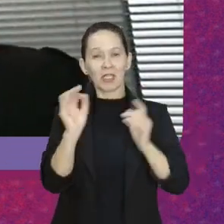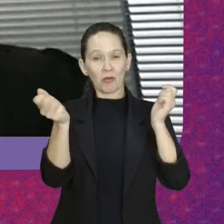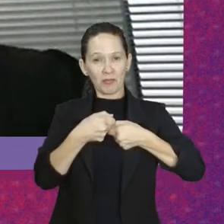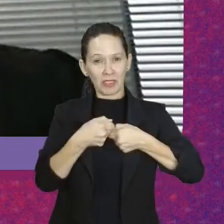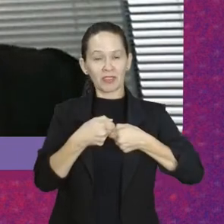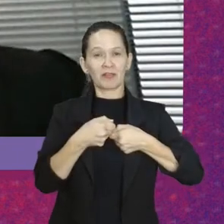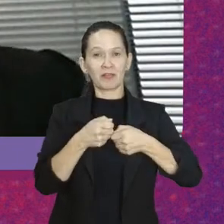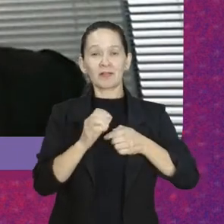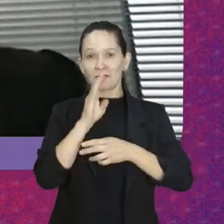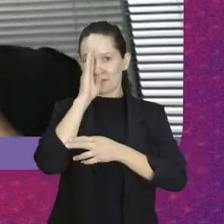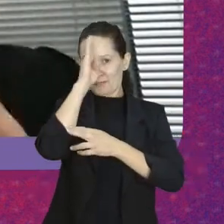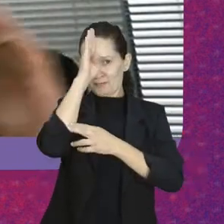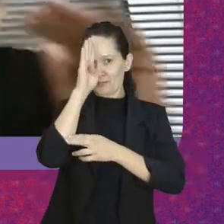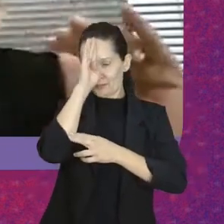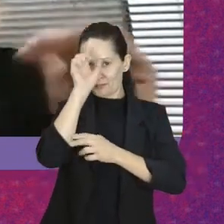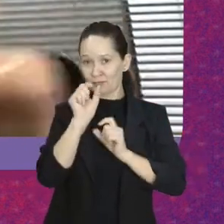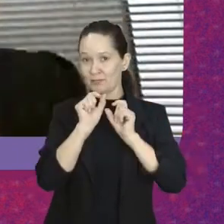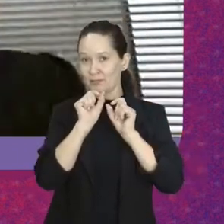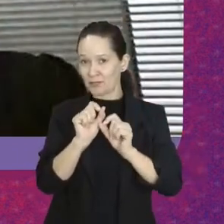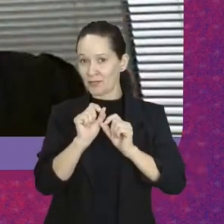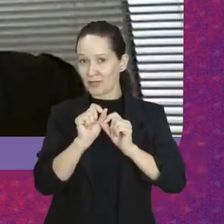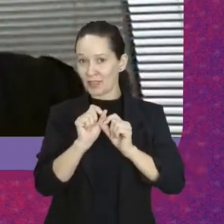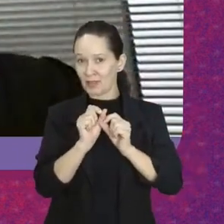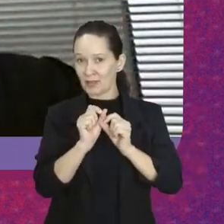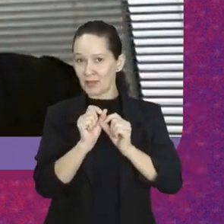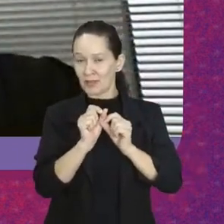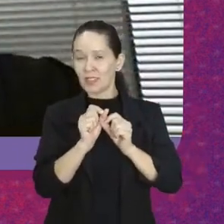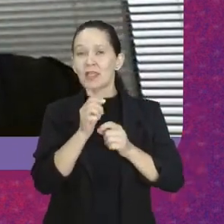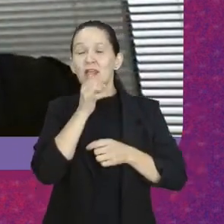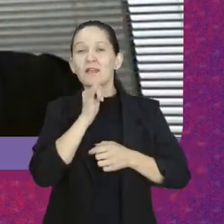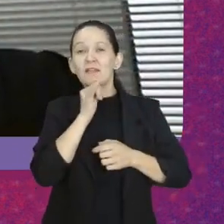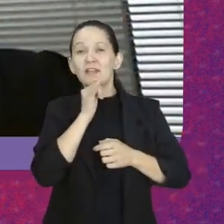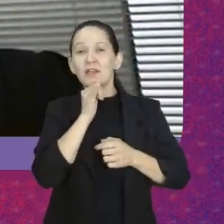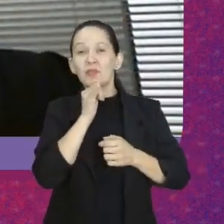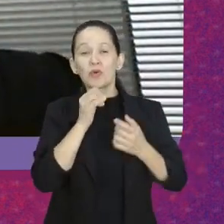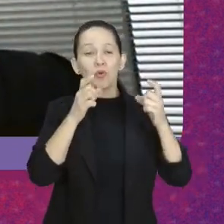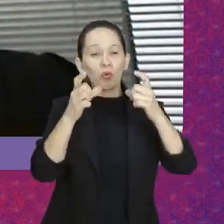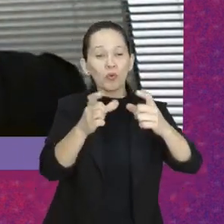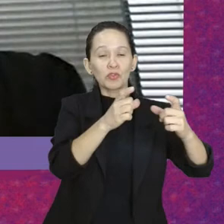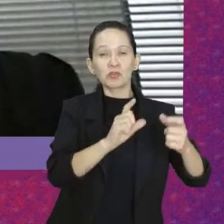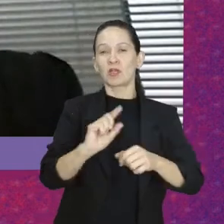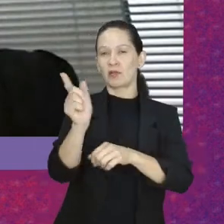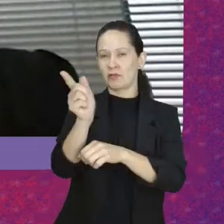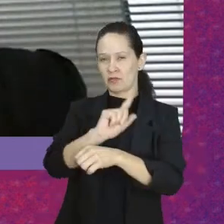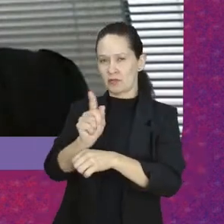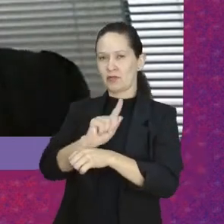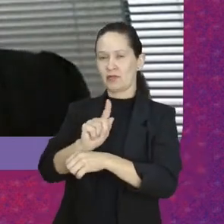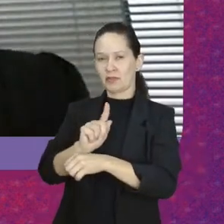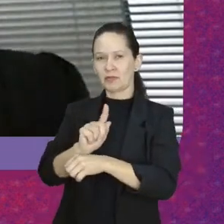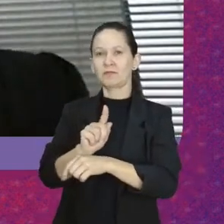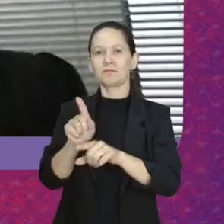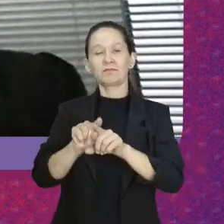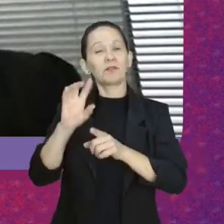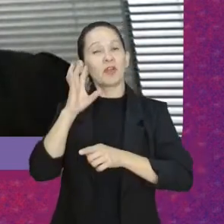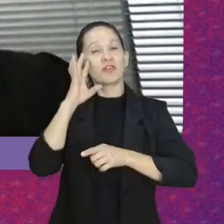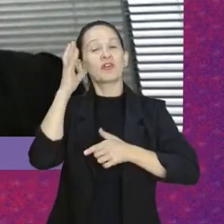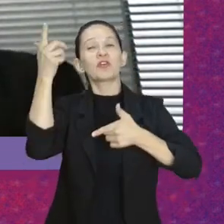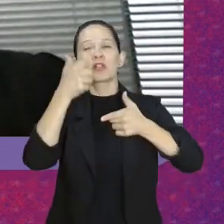tal. Principalmente, para fechar, por exemplo, os espaços de gestão, de tomada de